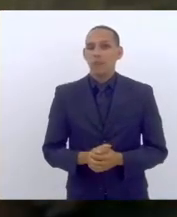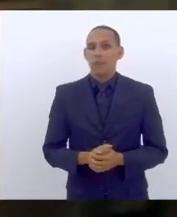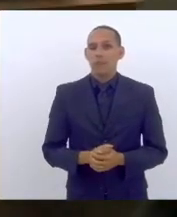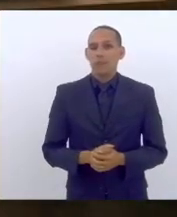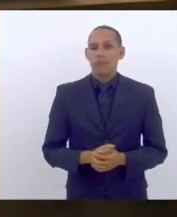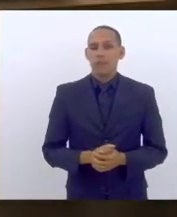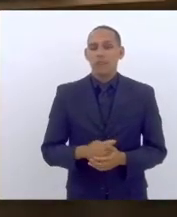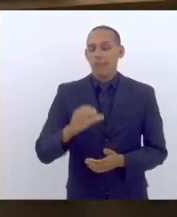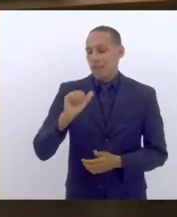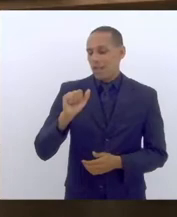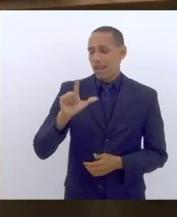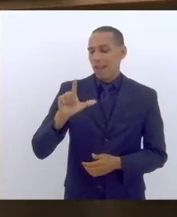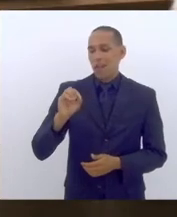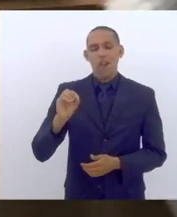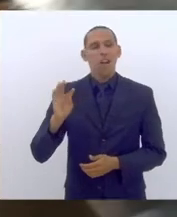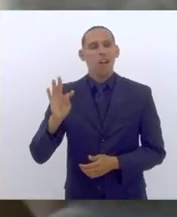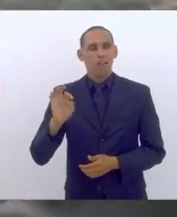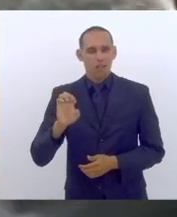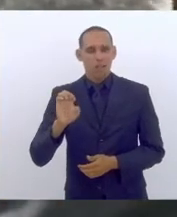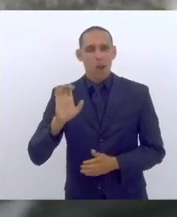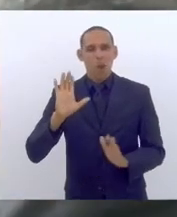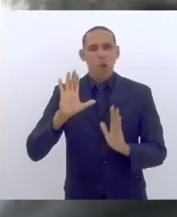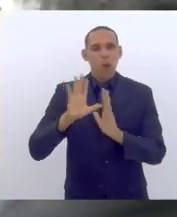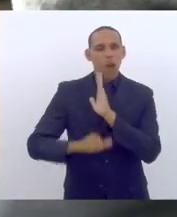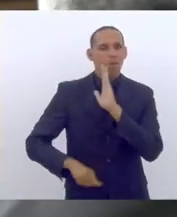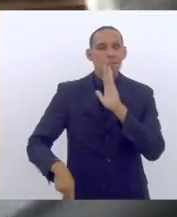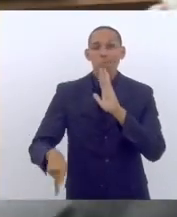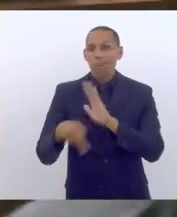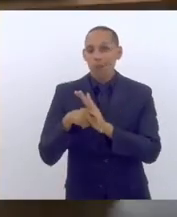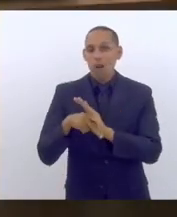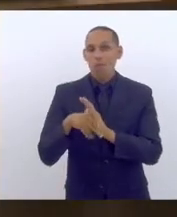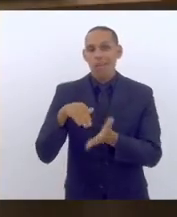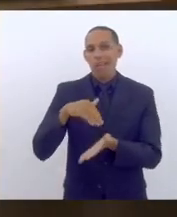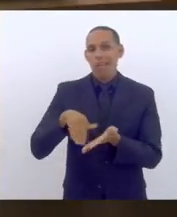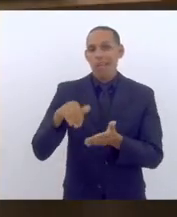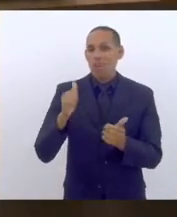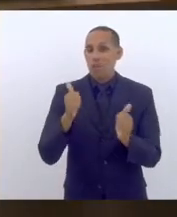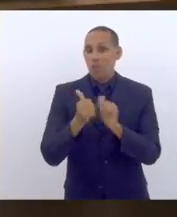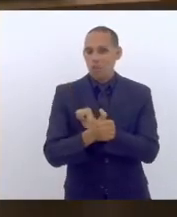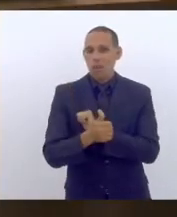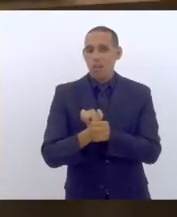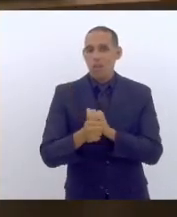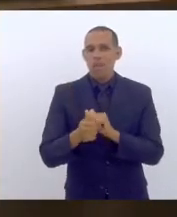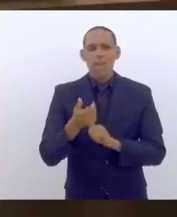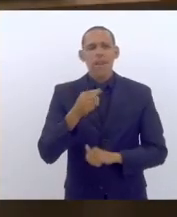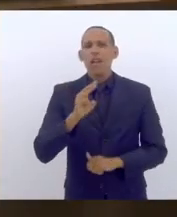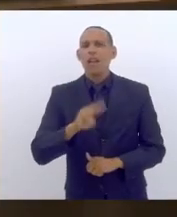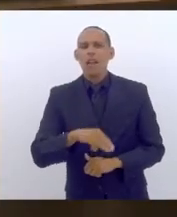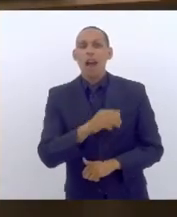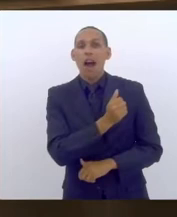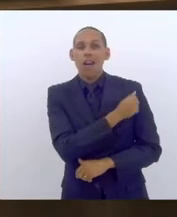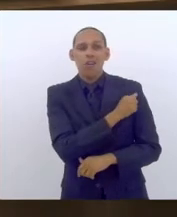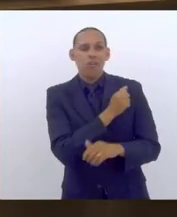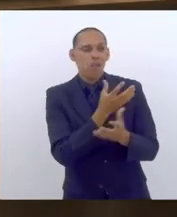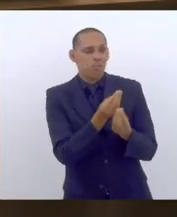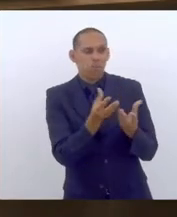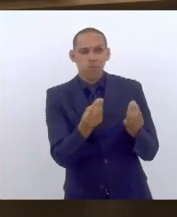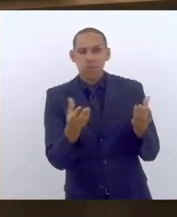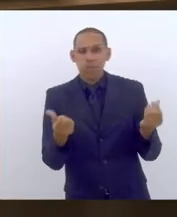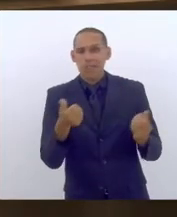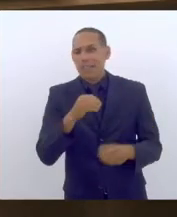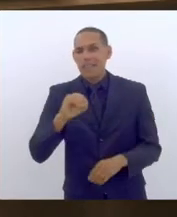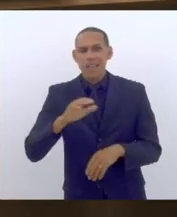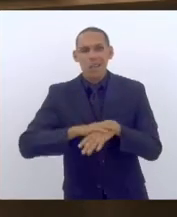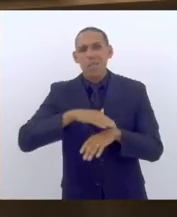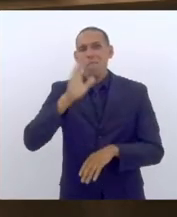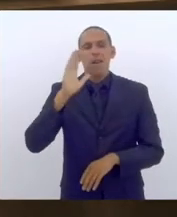calote que a secretaria de esportes deu em centenas de estudantes do Estado do Rio de Janeiro que iam